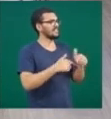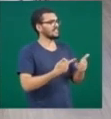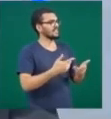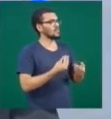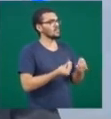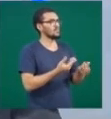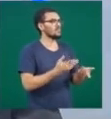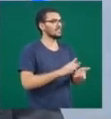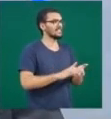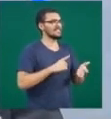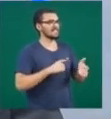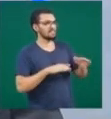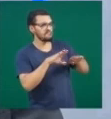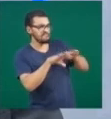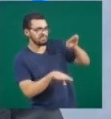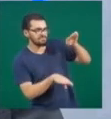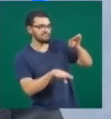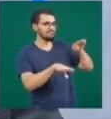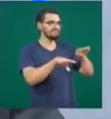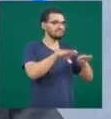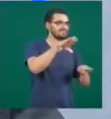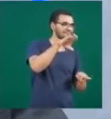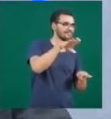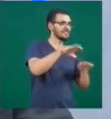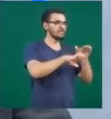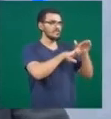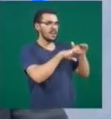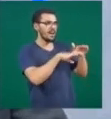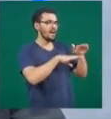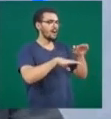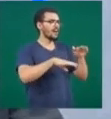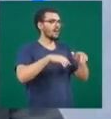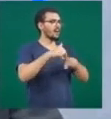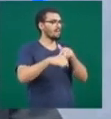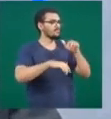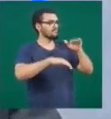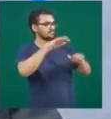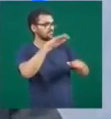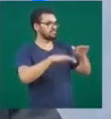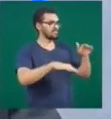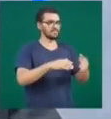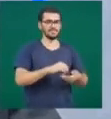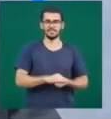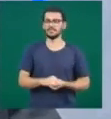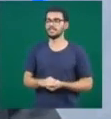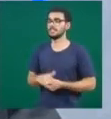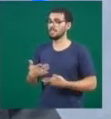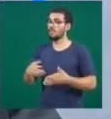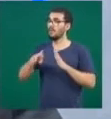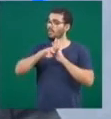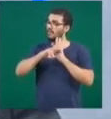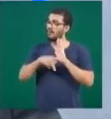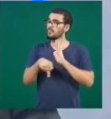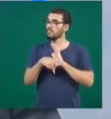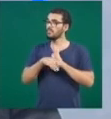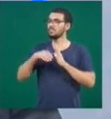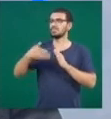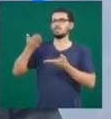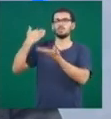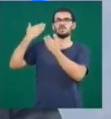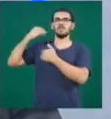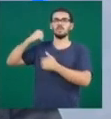outro? A CLT é de 1943 e ela vem ao longo dos anos sofrendo periódicas alterações. Mas a reforma,